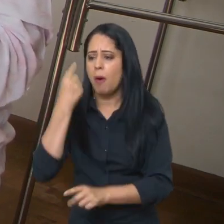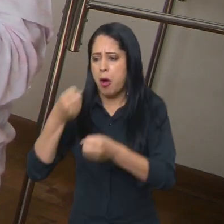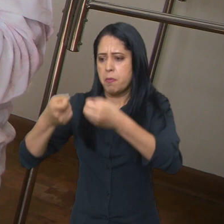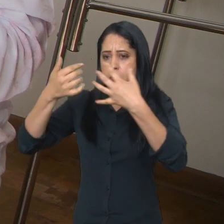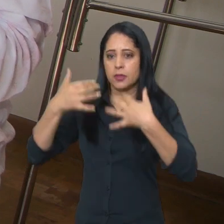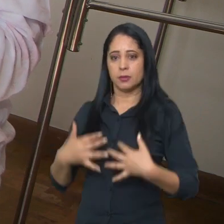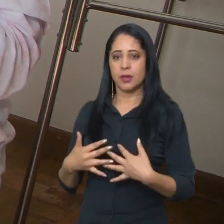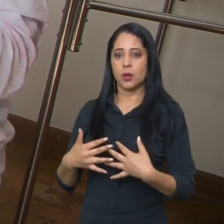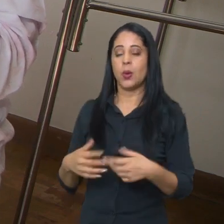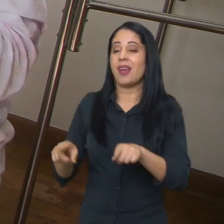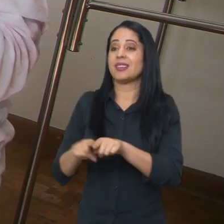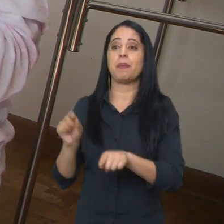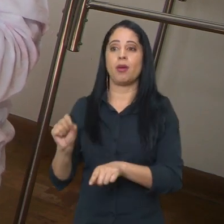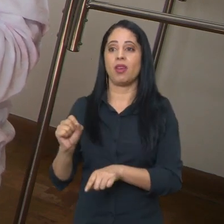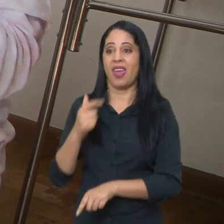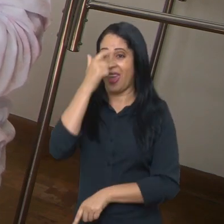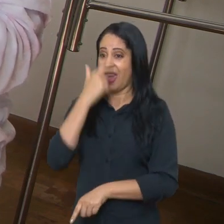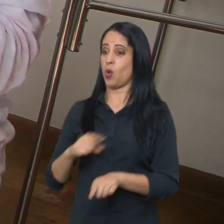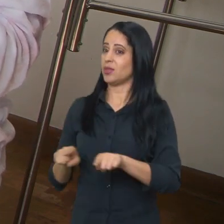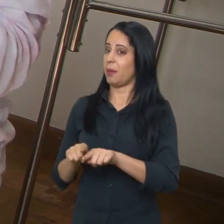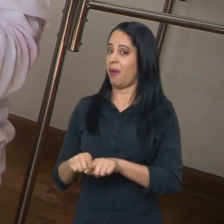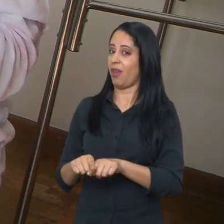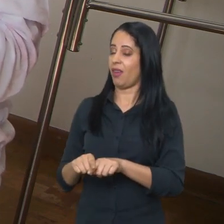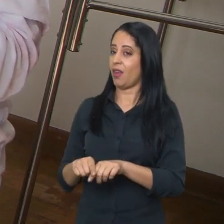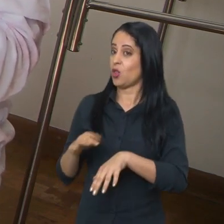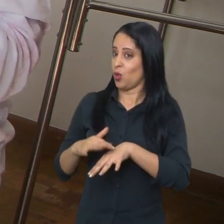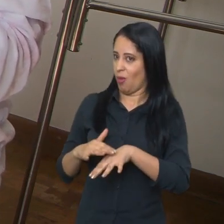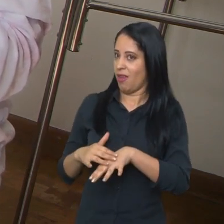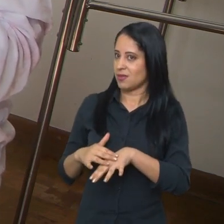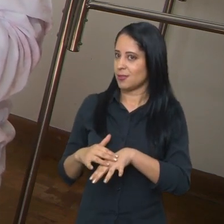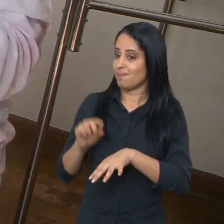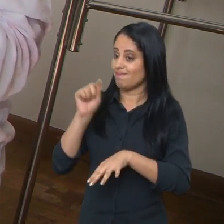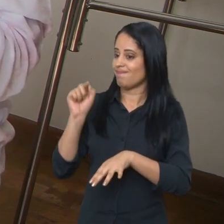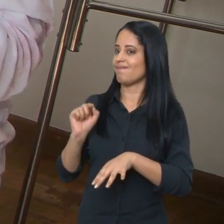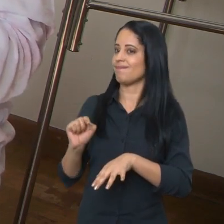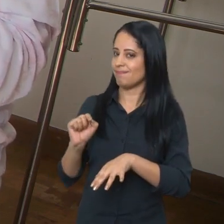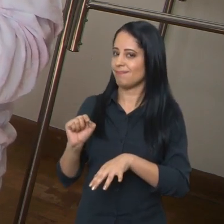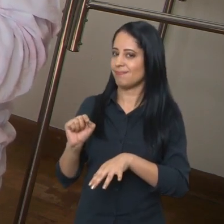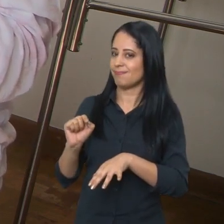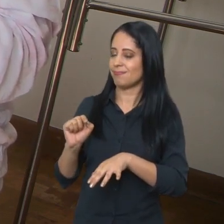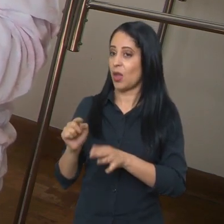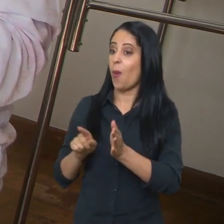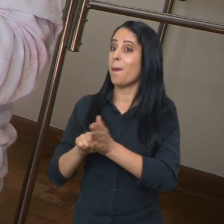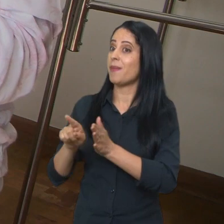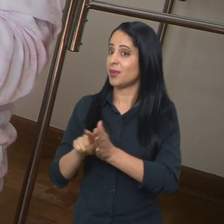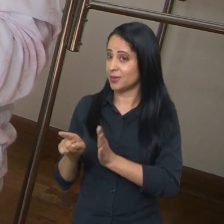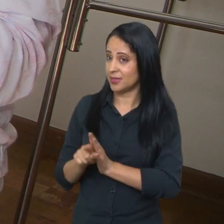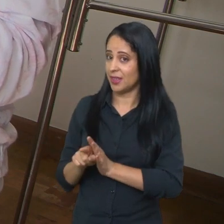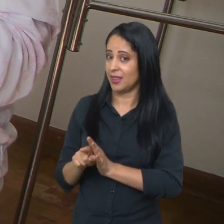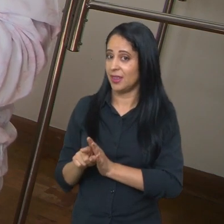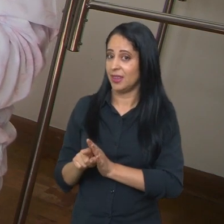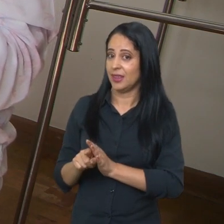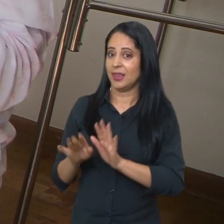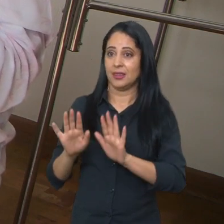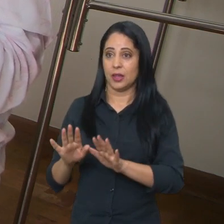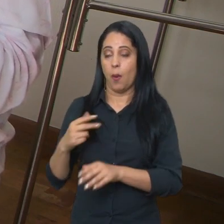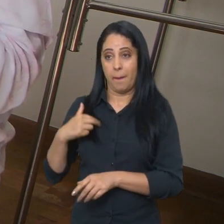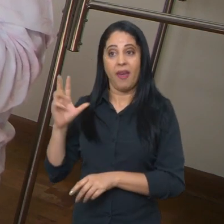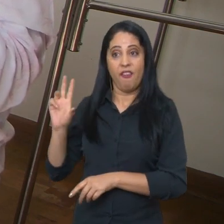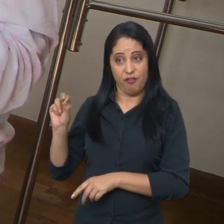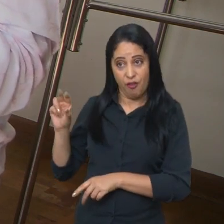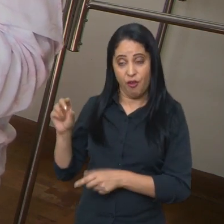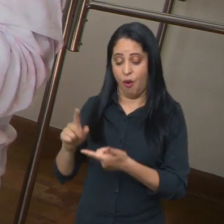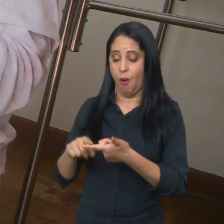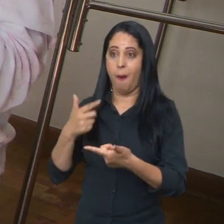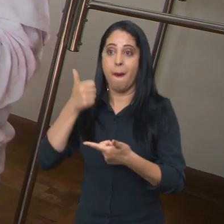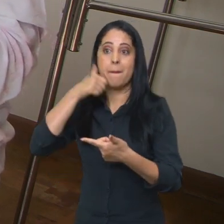muitas coisas, inclusive a questão assim, eu também vou ter, né? Porque essa é a pergunta que a gente se faz, né? A